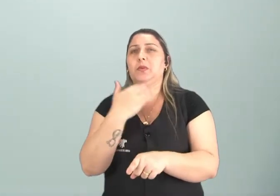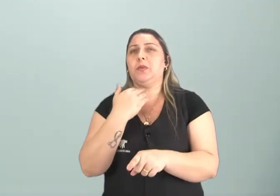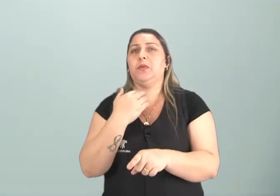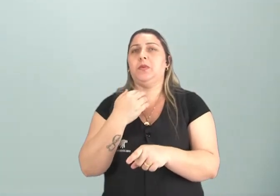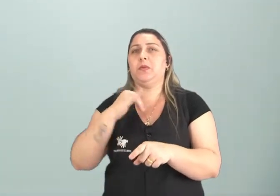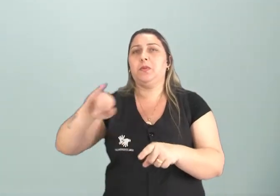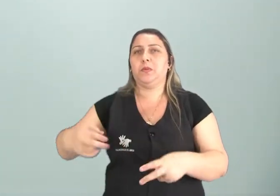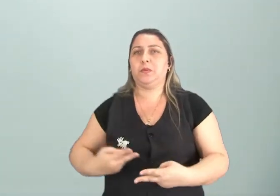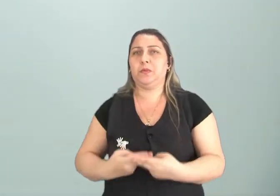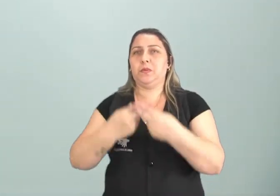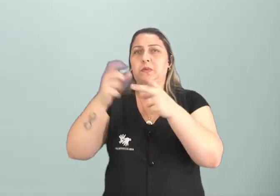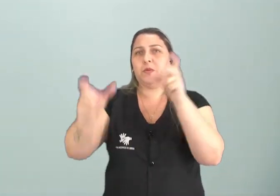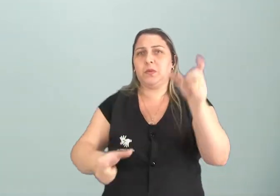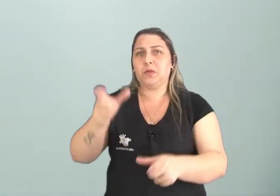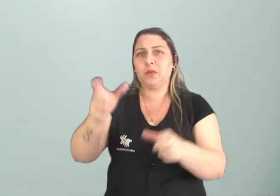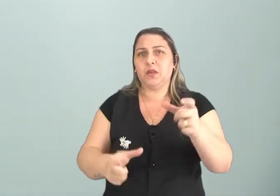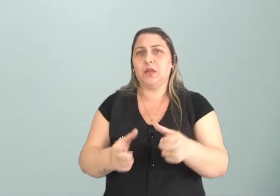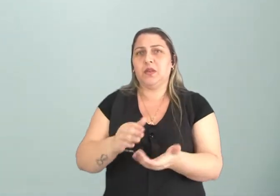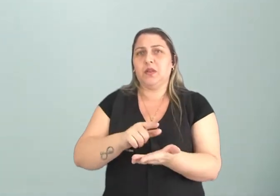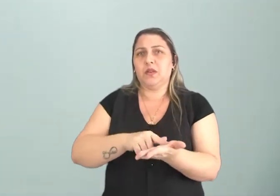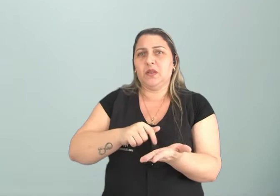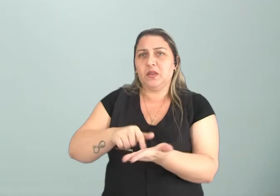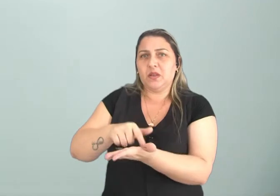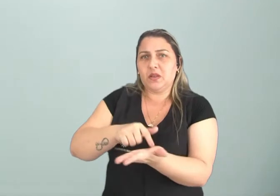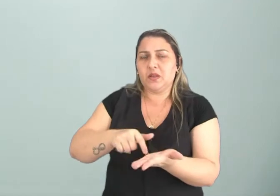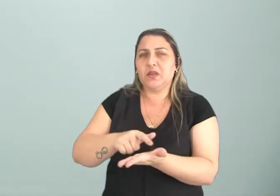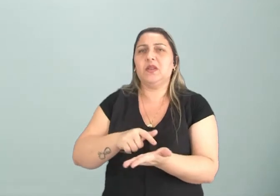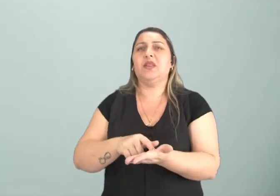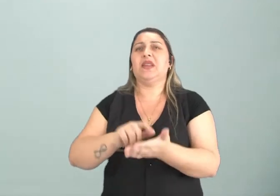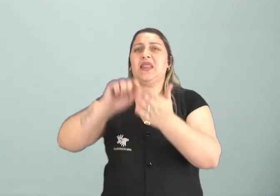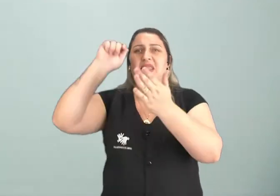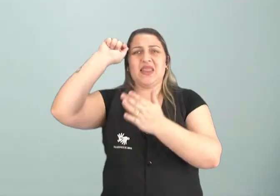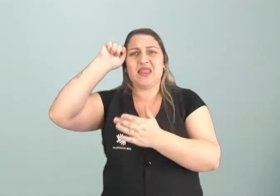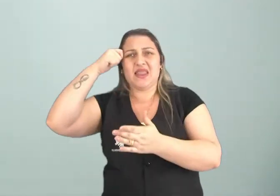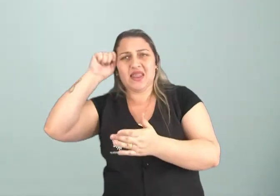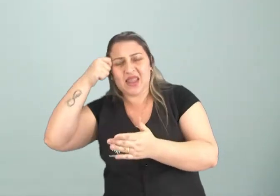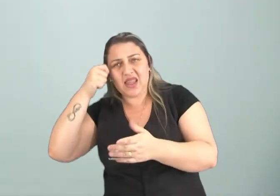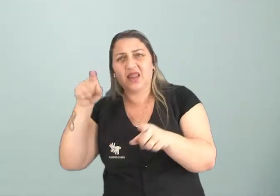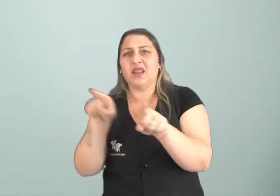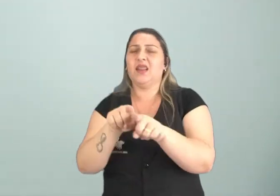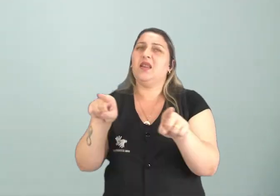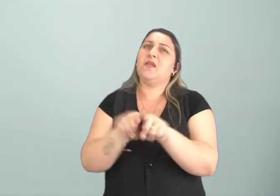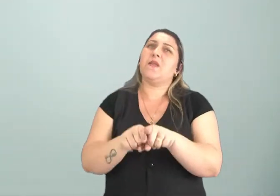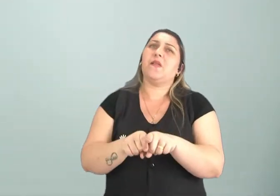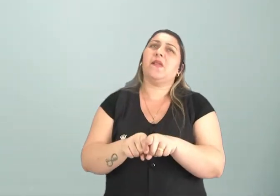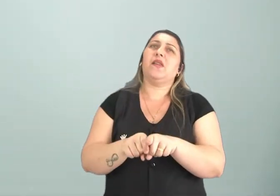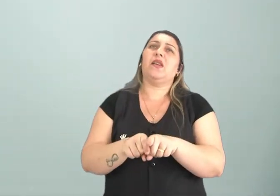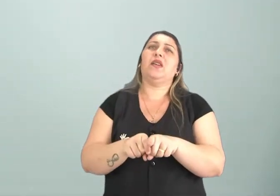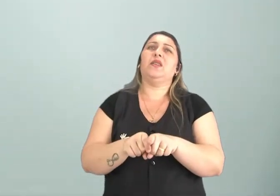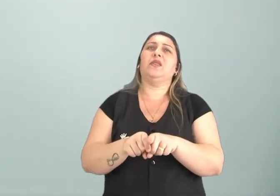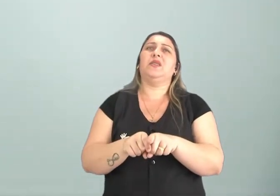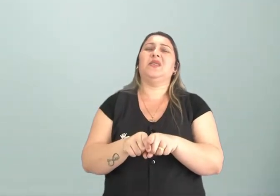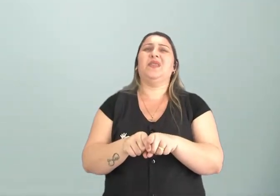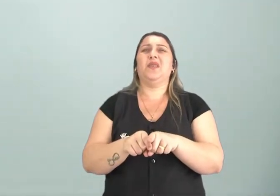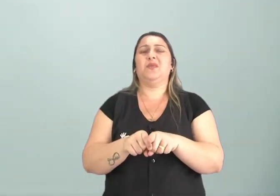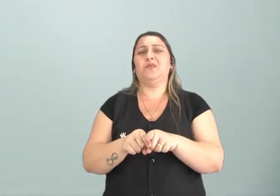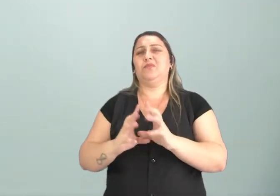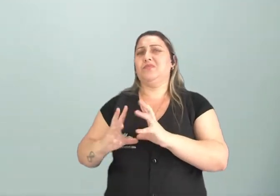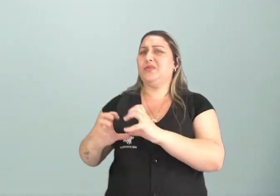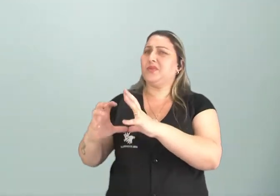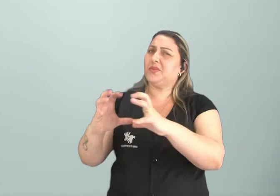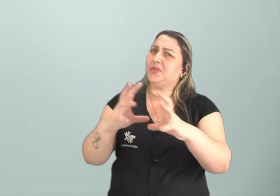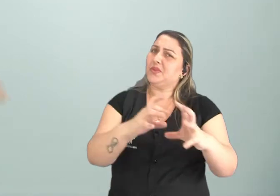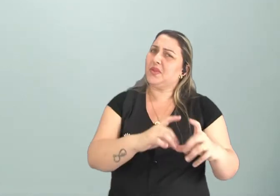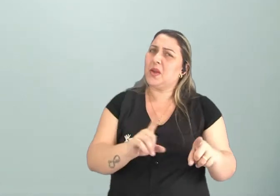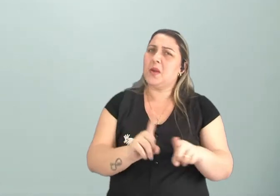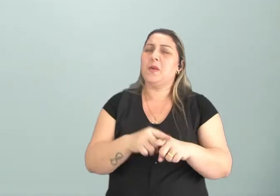judeus, ciganos, negros, nos campos de concentração. A gente vai ter também diversos outros conflitos, não só